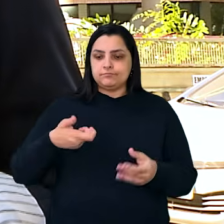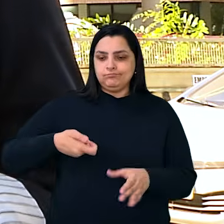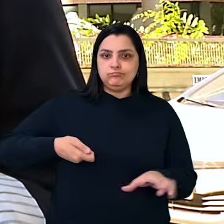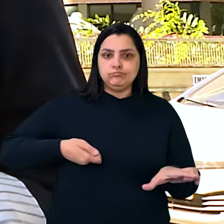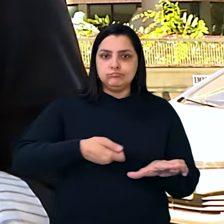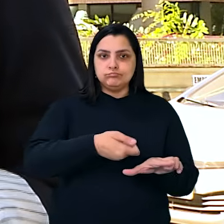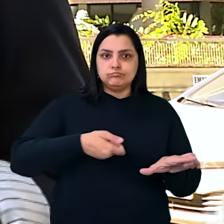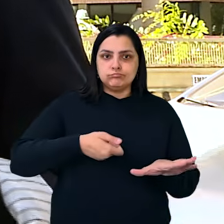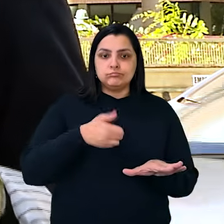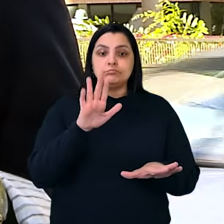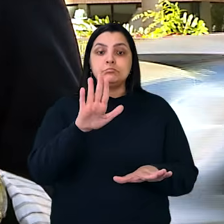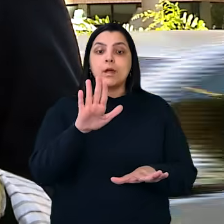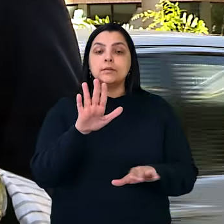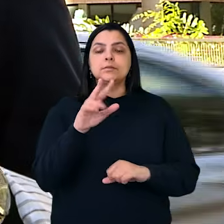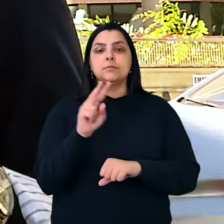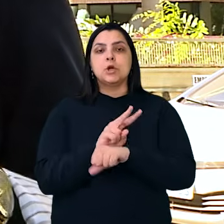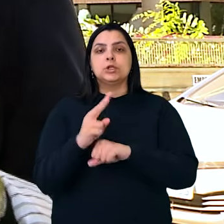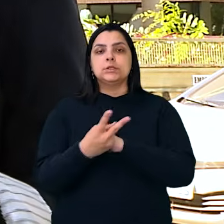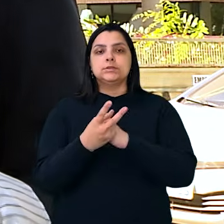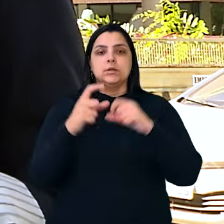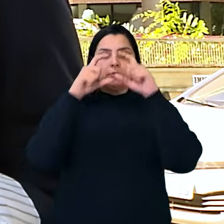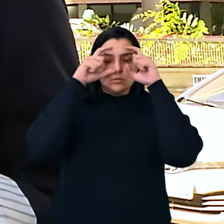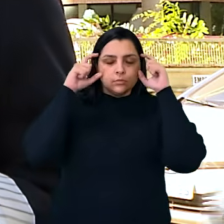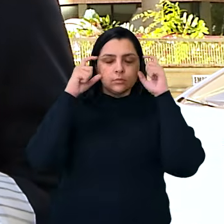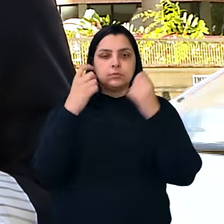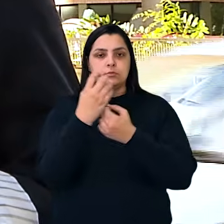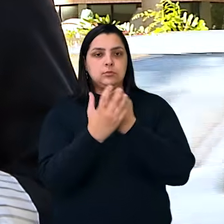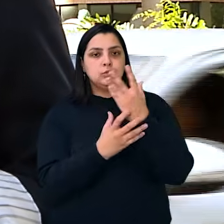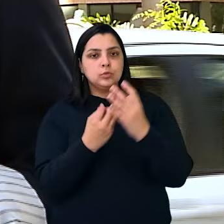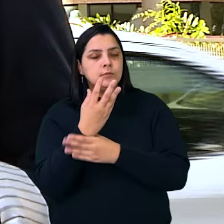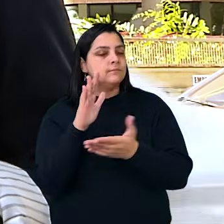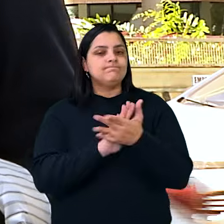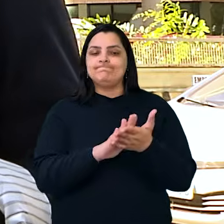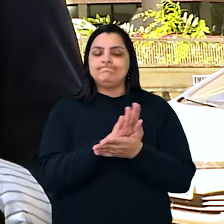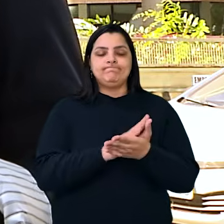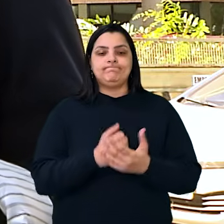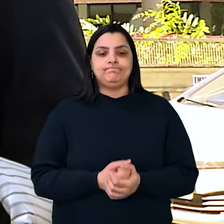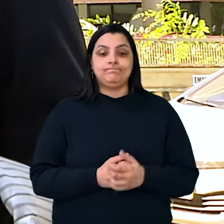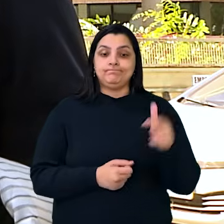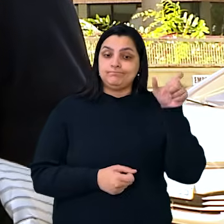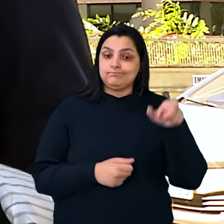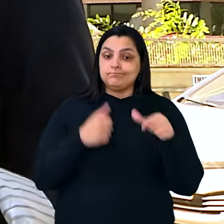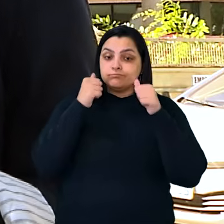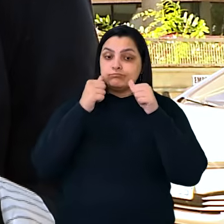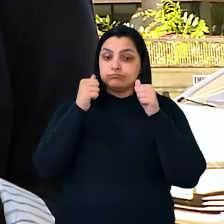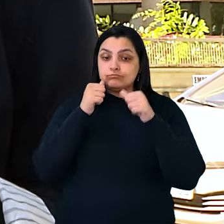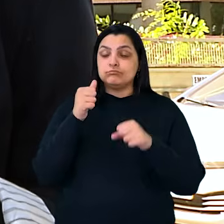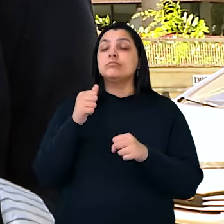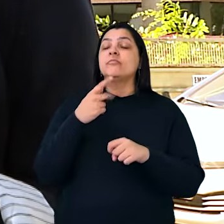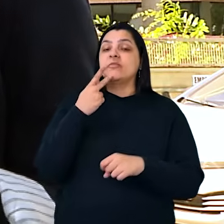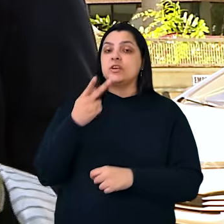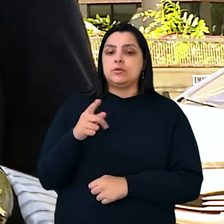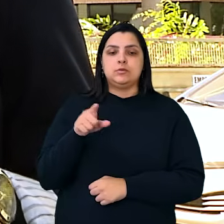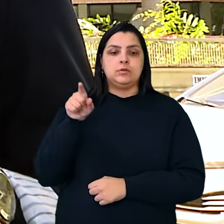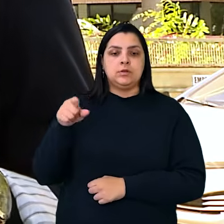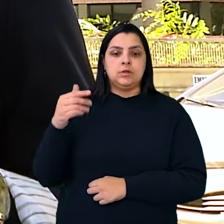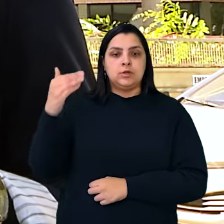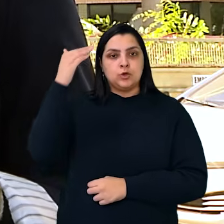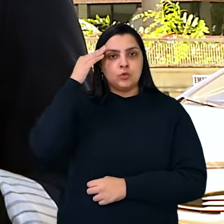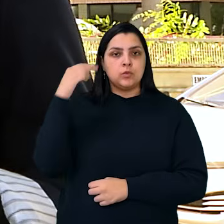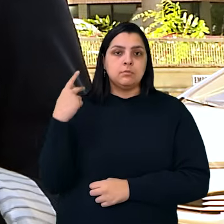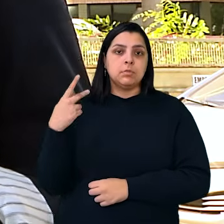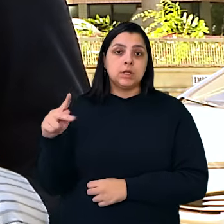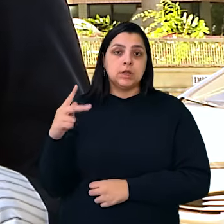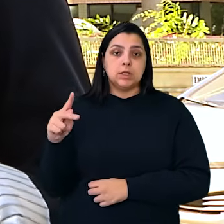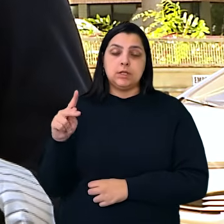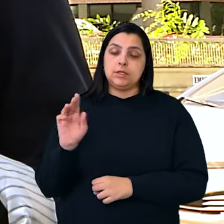serra elétrica, mas não ofereceu equipamento de proteção individual. Em defesa, a mulher atribuiu o acidente